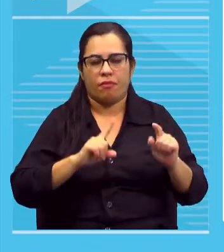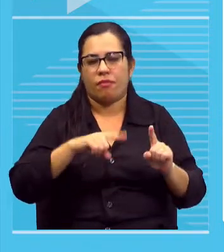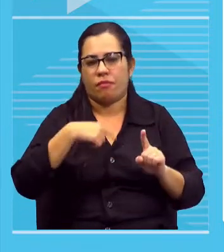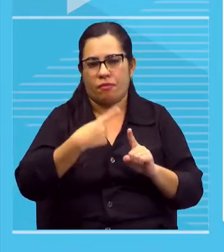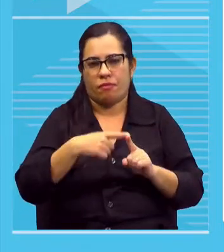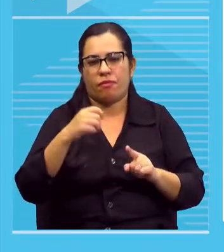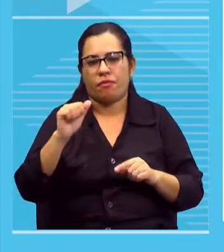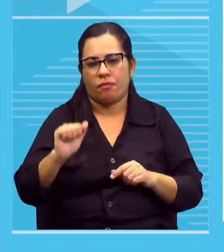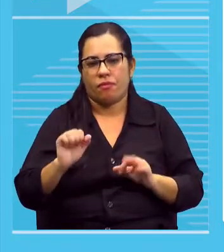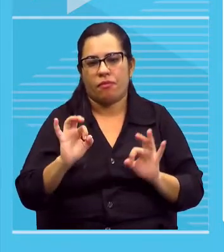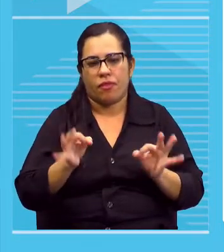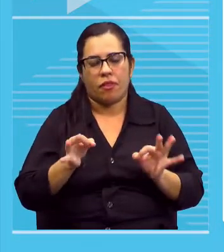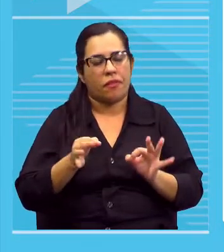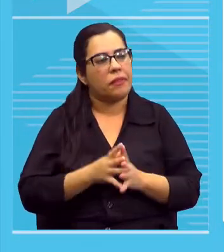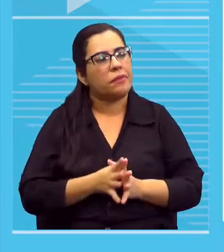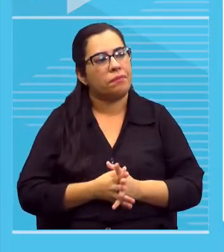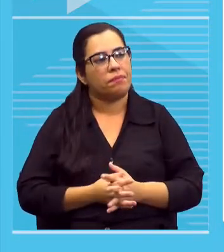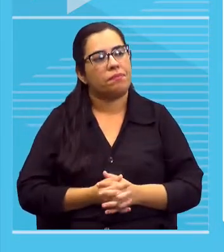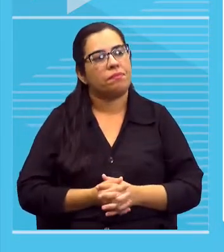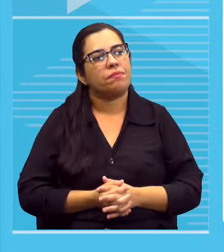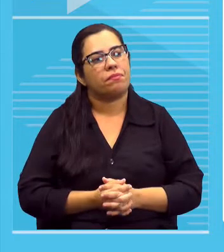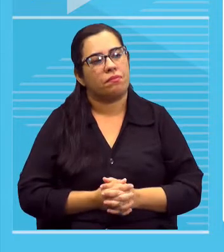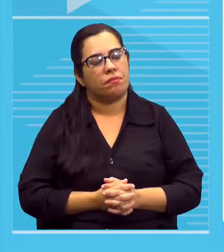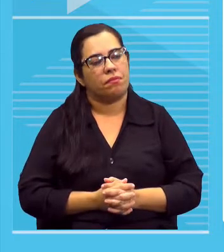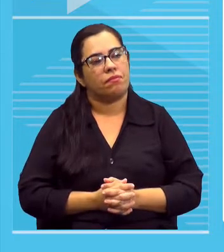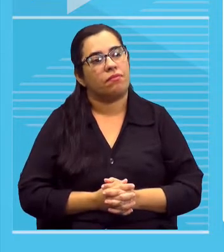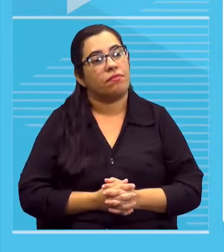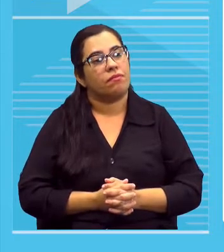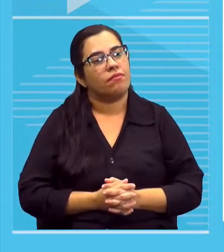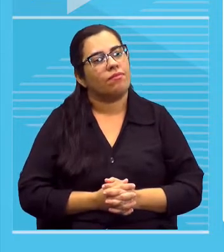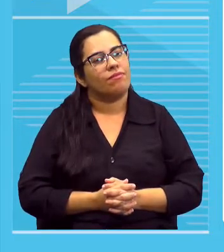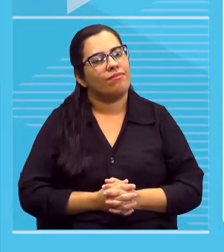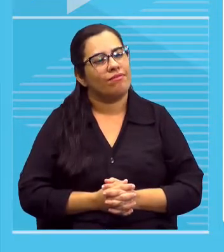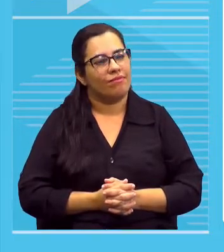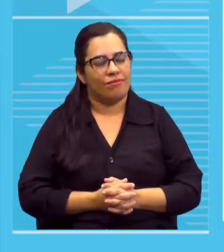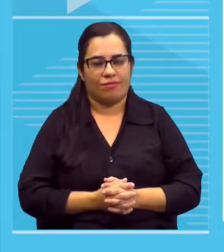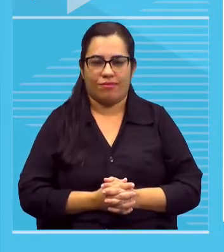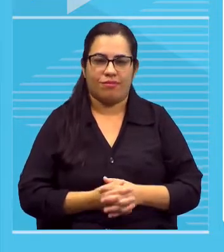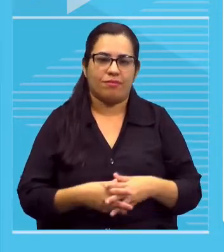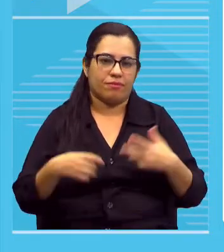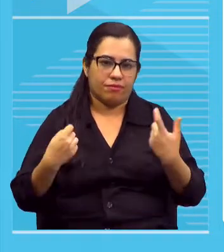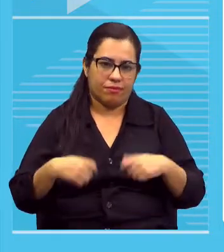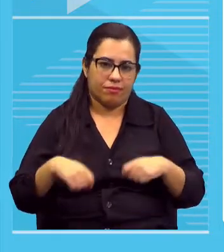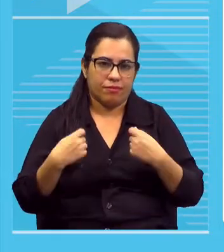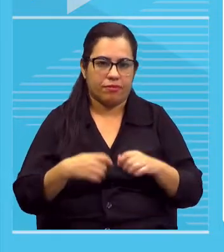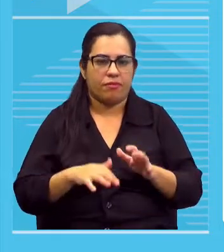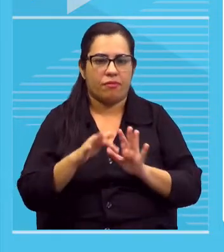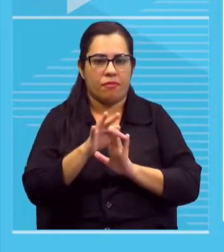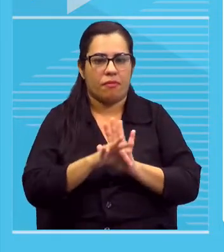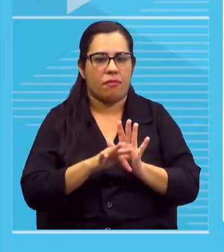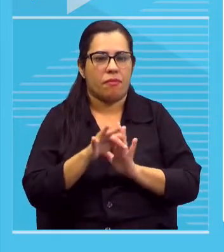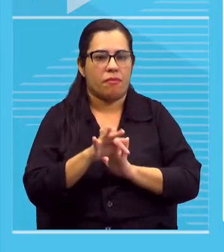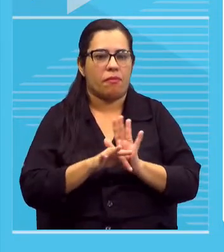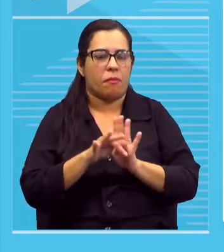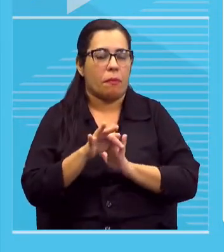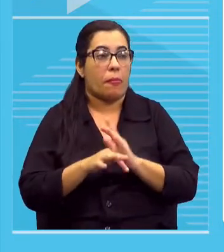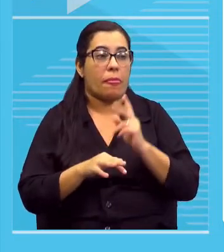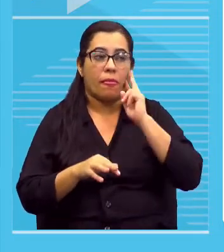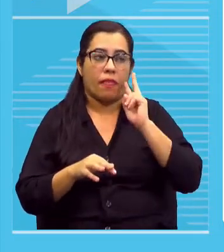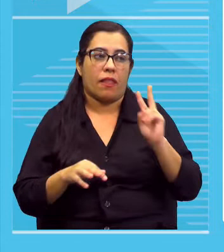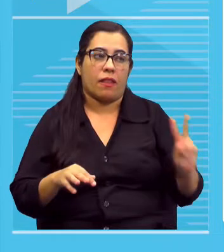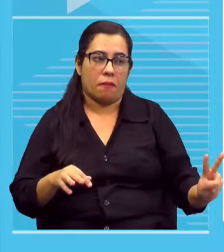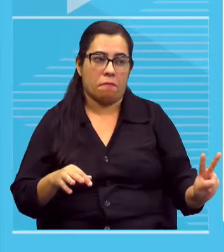gente dia mais saco Ah tá certo a gente aplica na fórmula né olha só